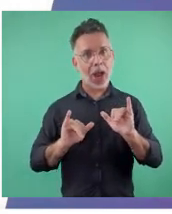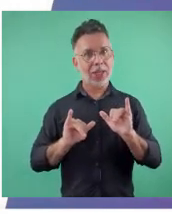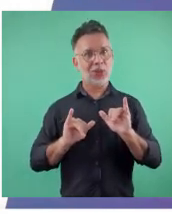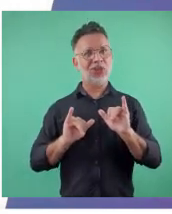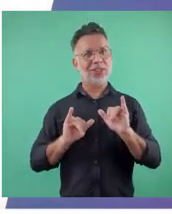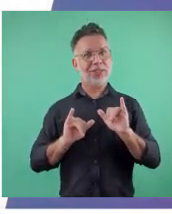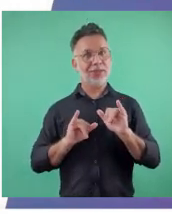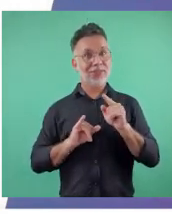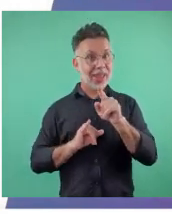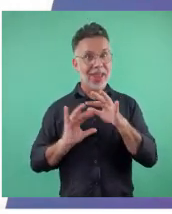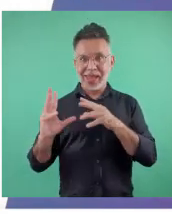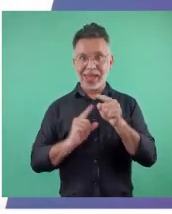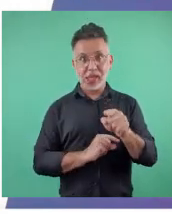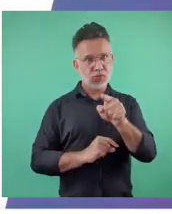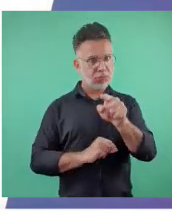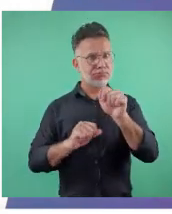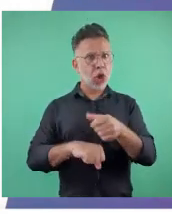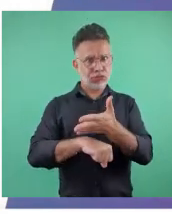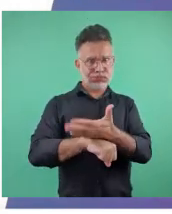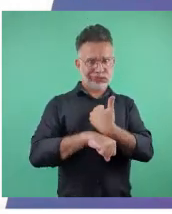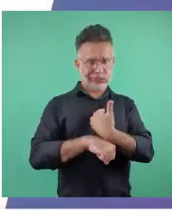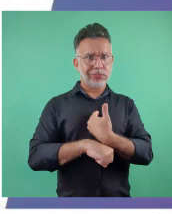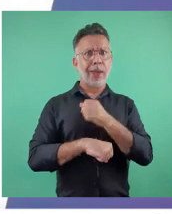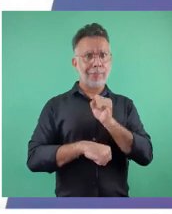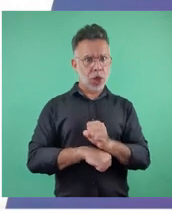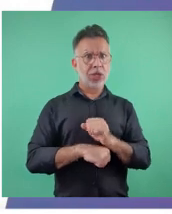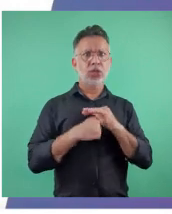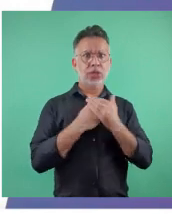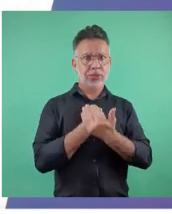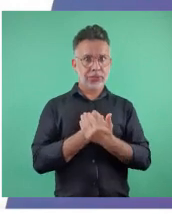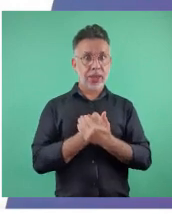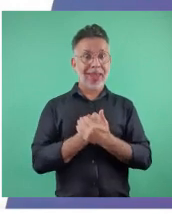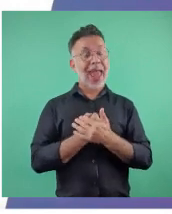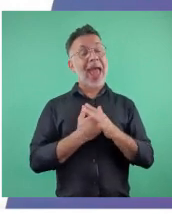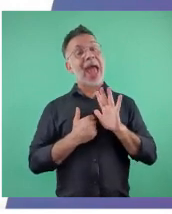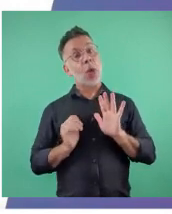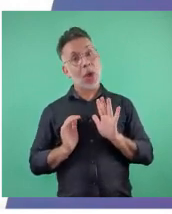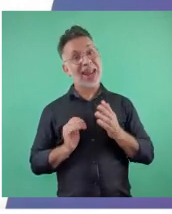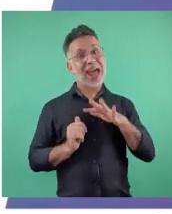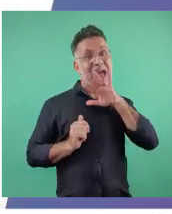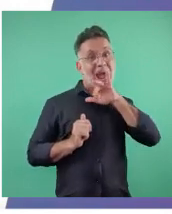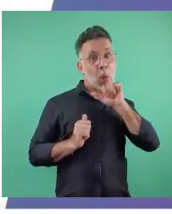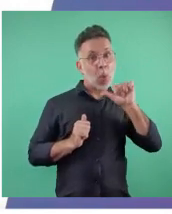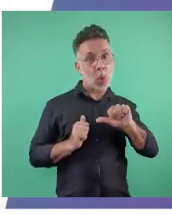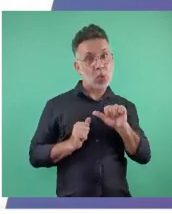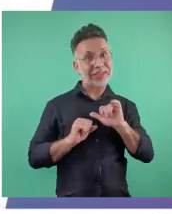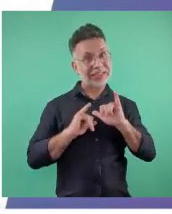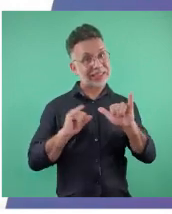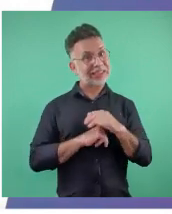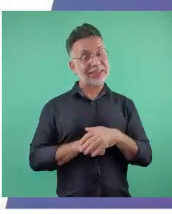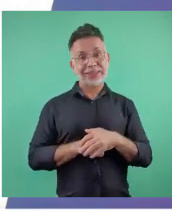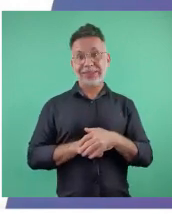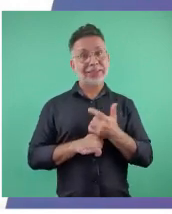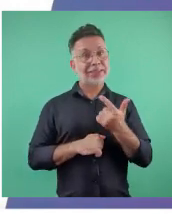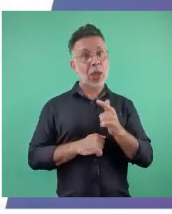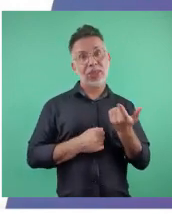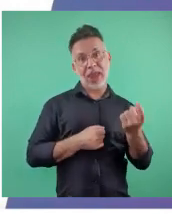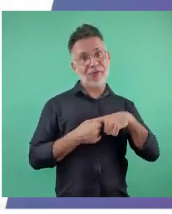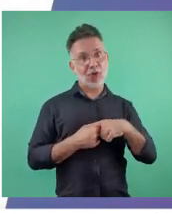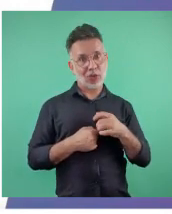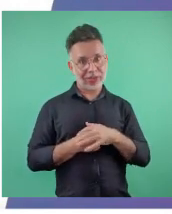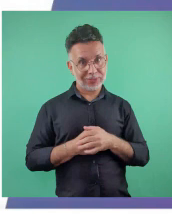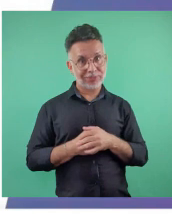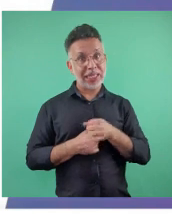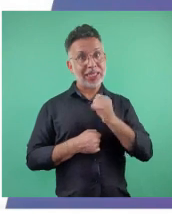notícia. A boa notícia é que tudo isso é prevenível. E a má notícia é que é